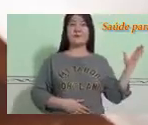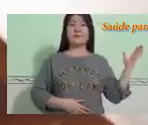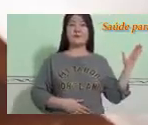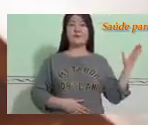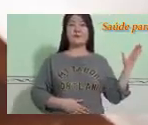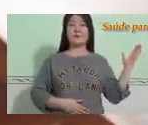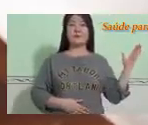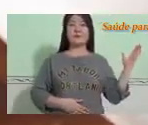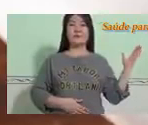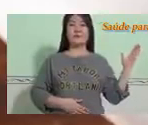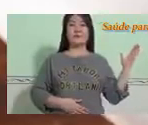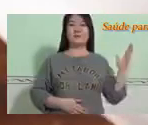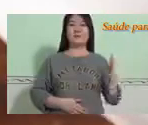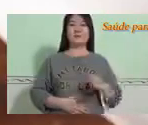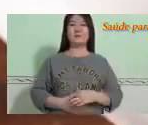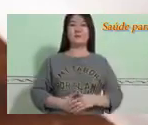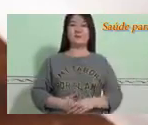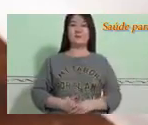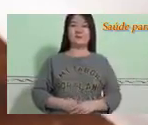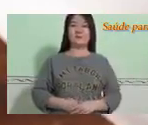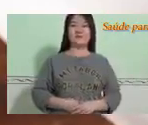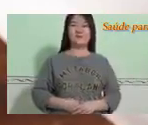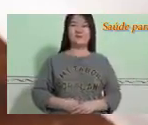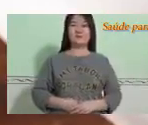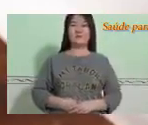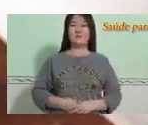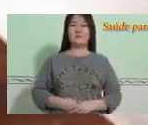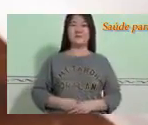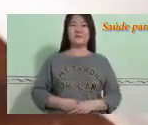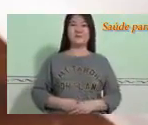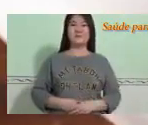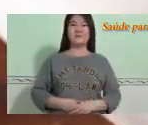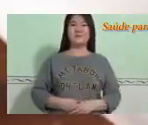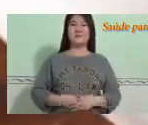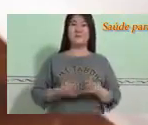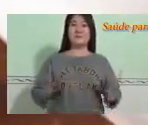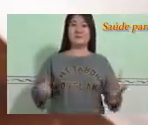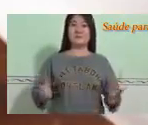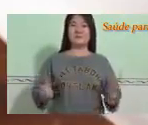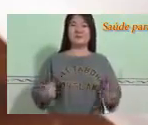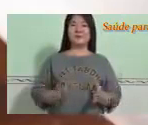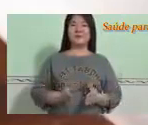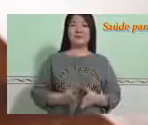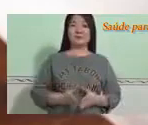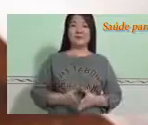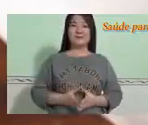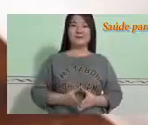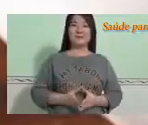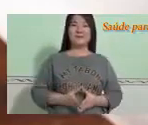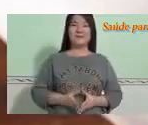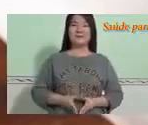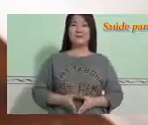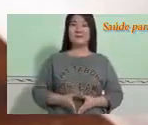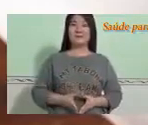a vitamina A, ajuda na recuperação muscular, por ser rica em ferro, magnésio e ômega